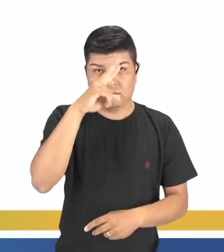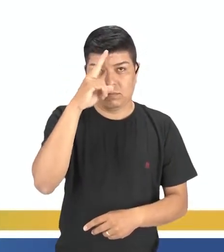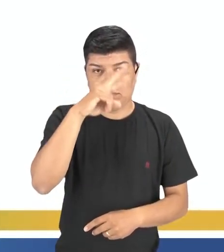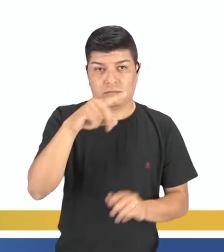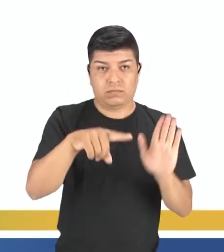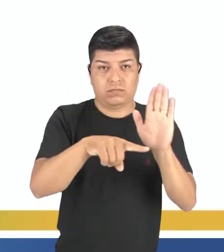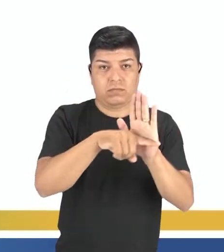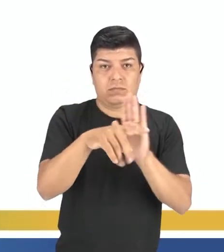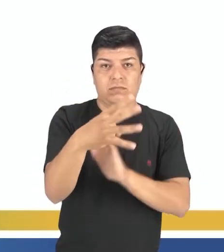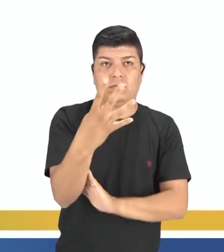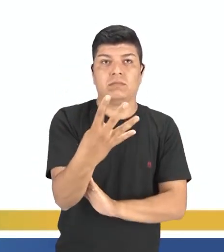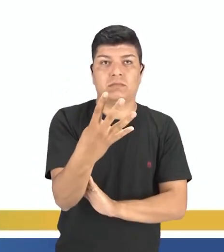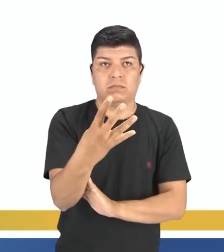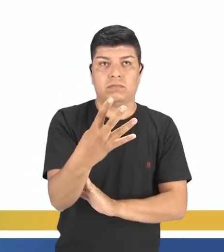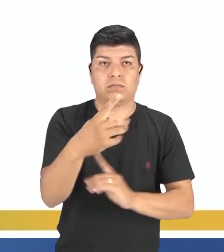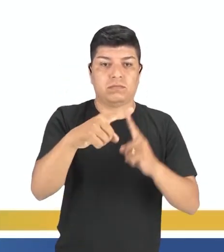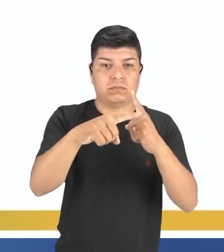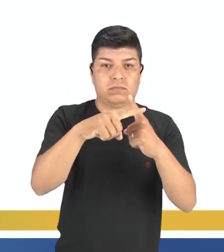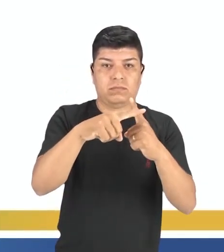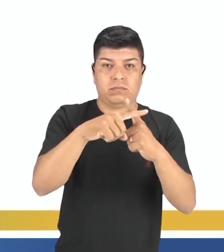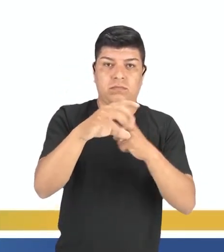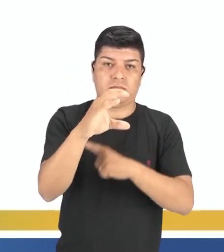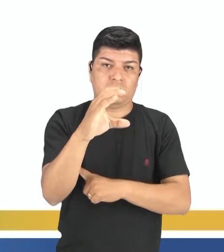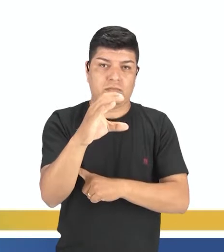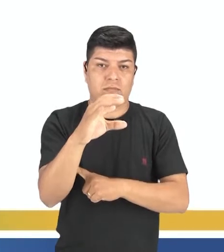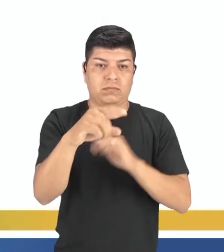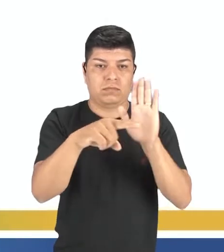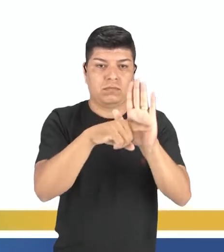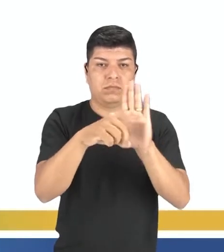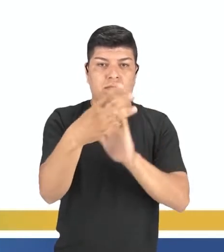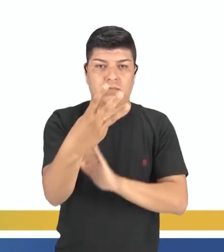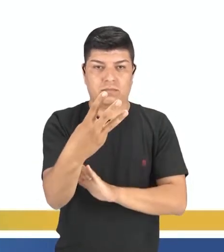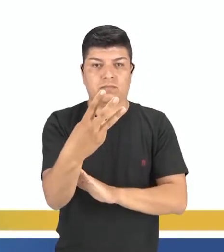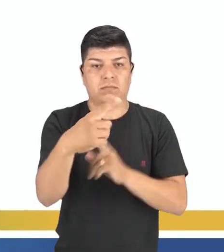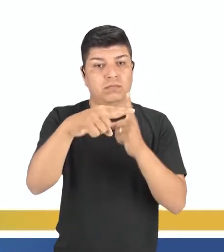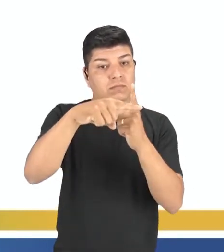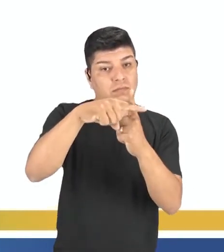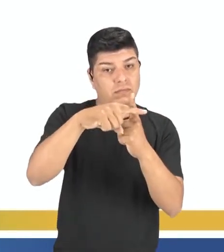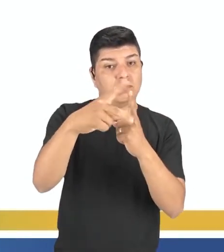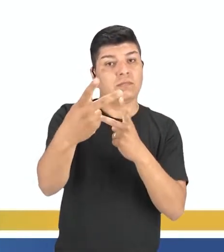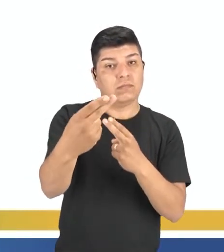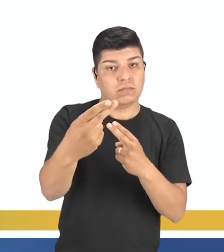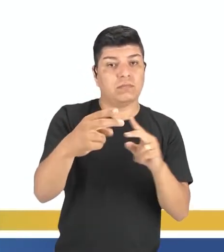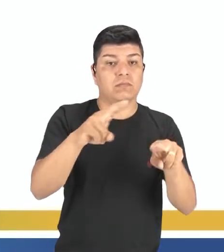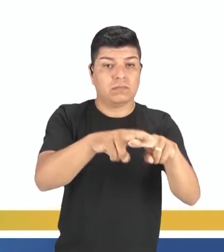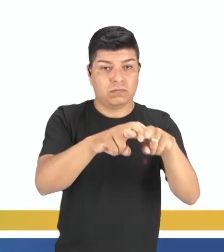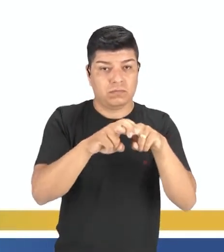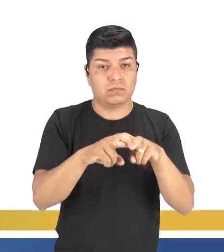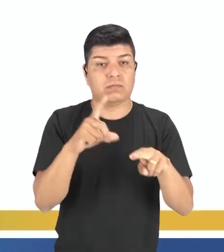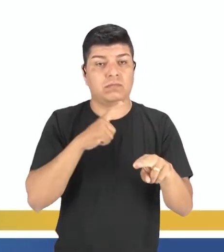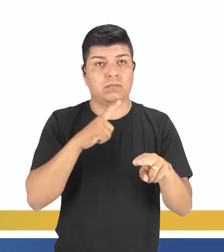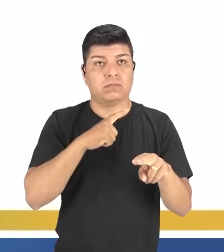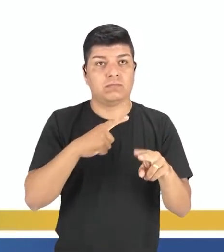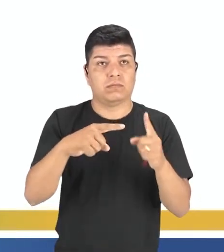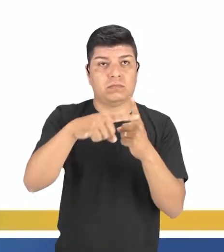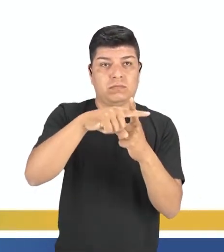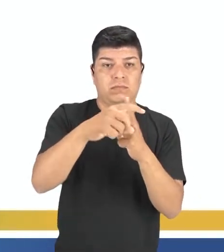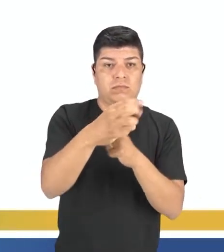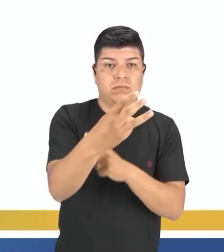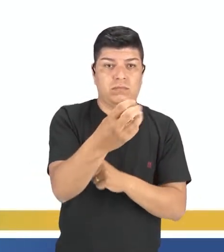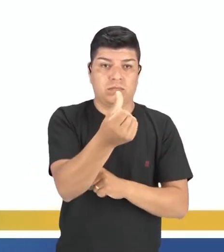termo negativo que, ao multiplicar por esse c menos 3, ficará positivo. Por isso que temos aqui esse mais